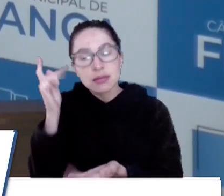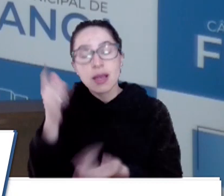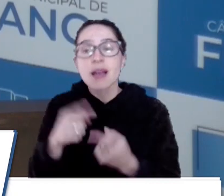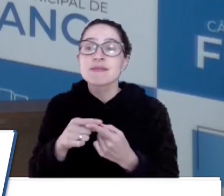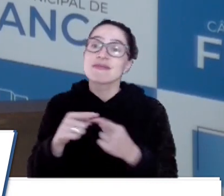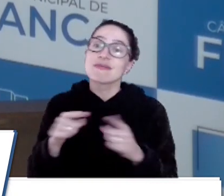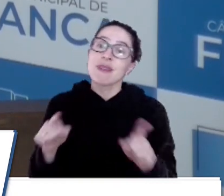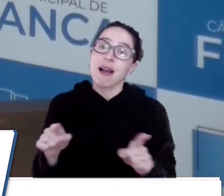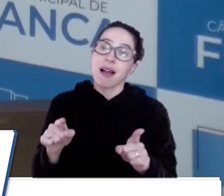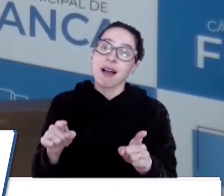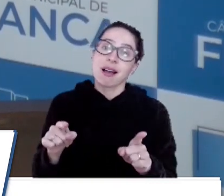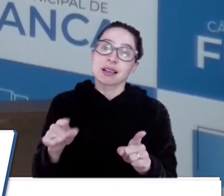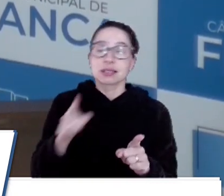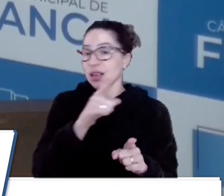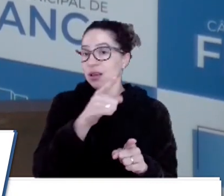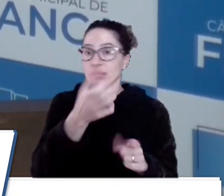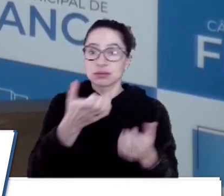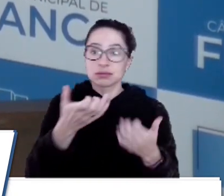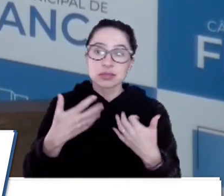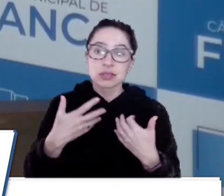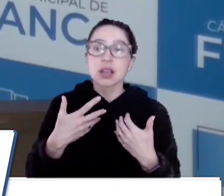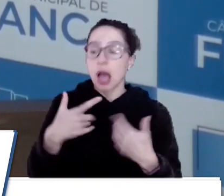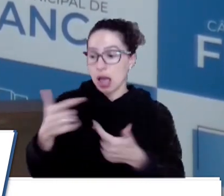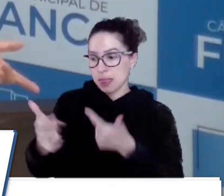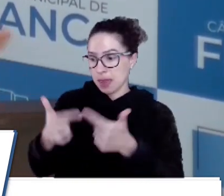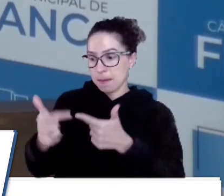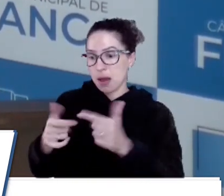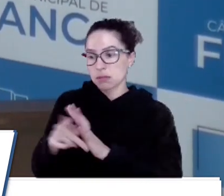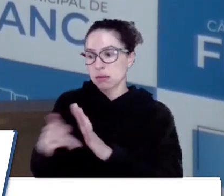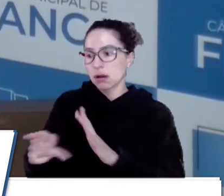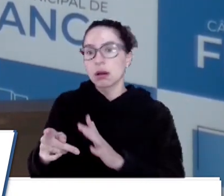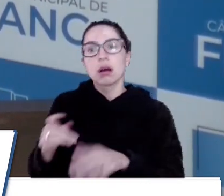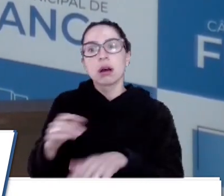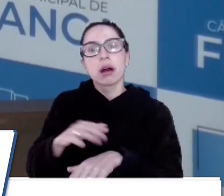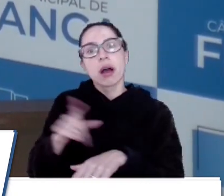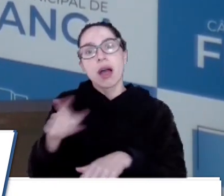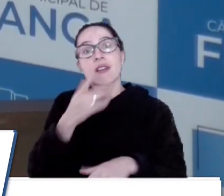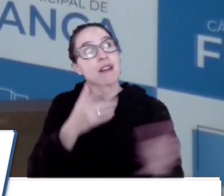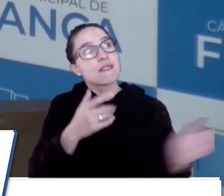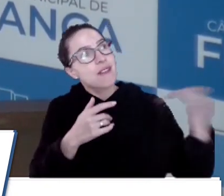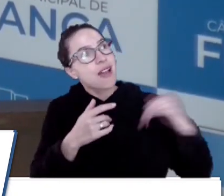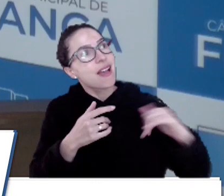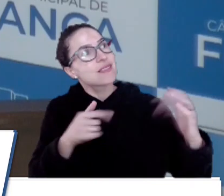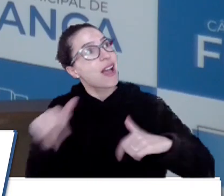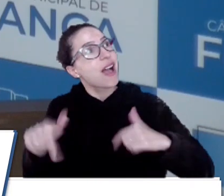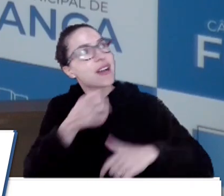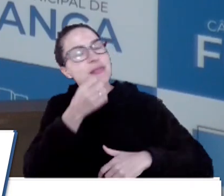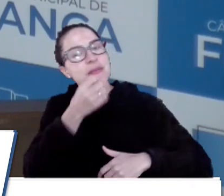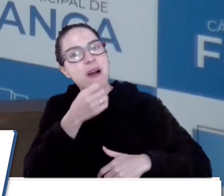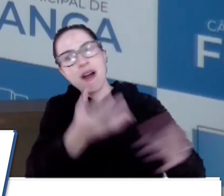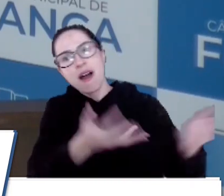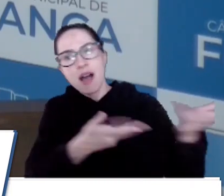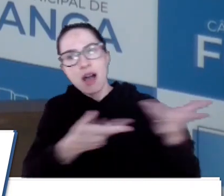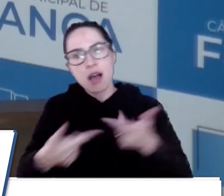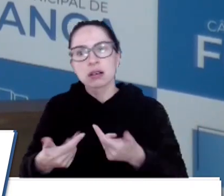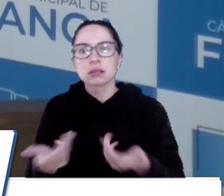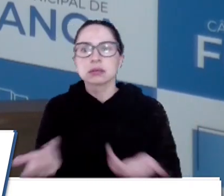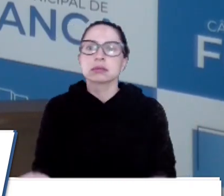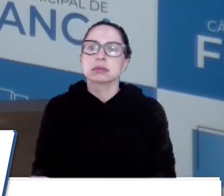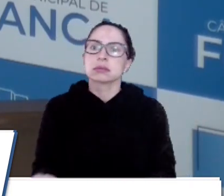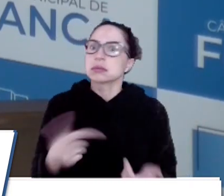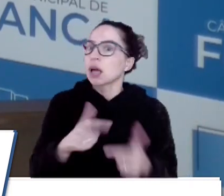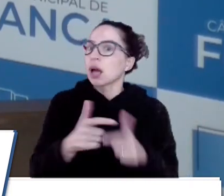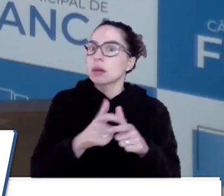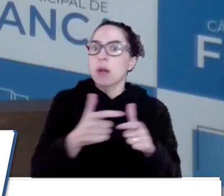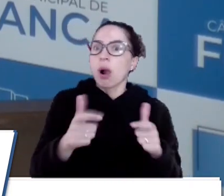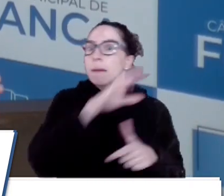é o que você está falando, faz o trabalho e eles mesmos falam, ó, vem para cá que o negócio aqui funciona, é bom. E aí começa a exportar para